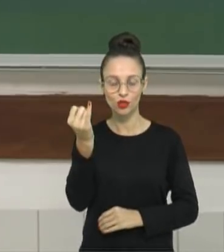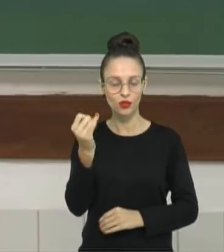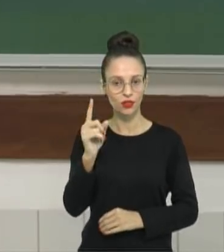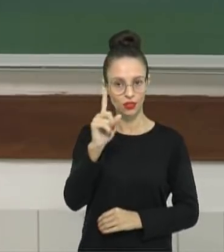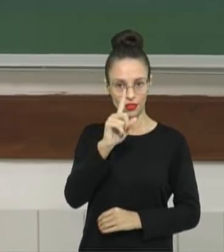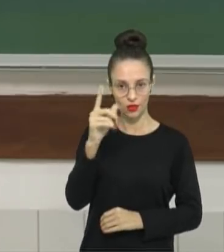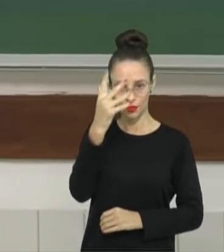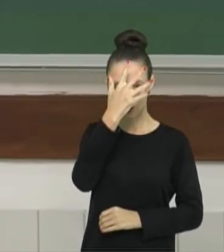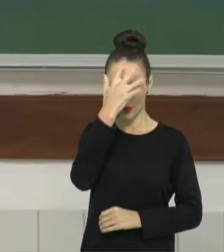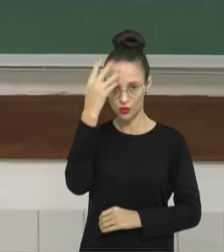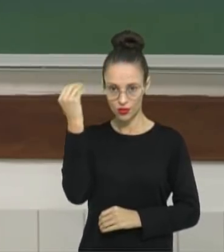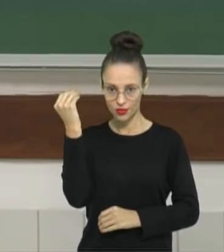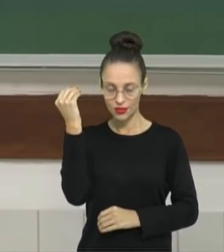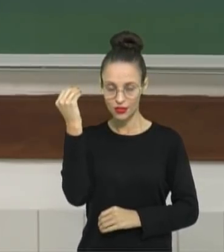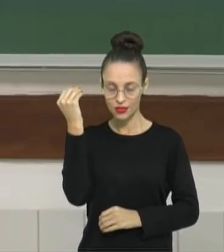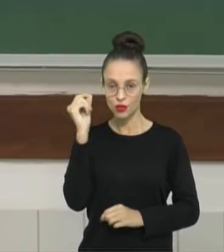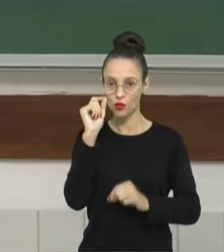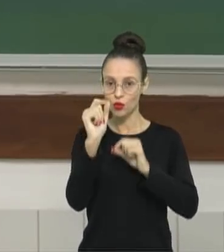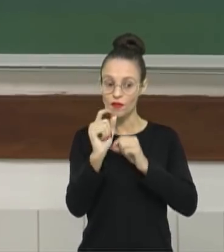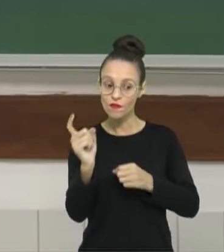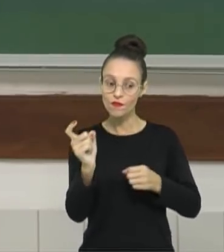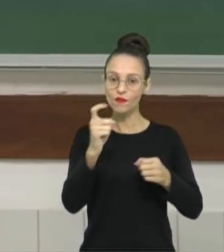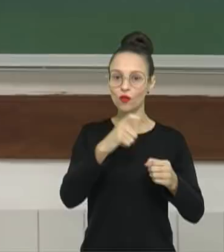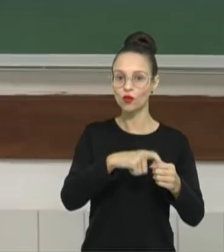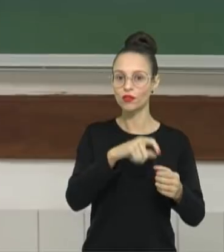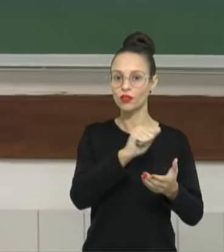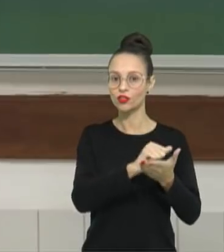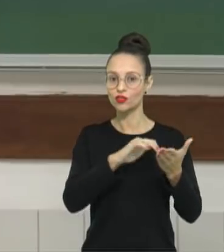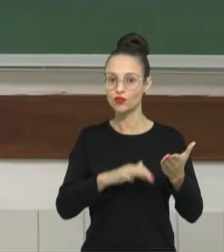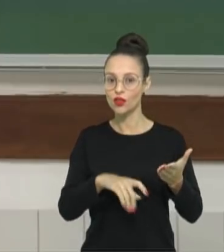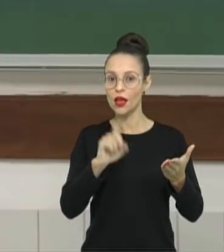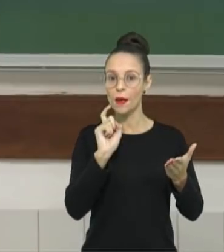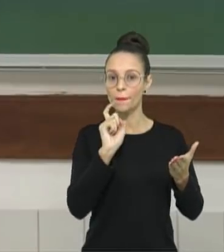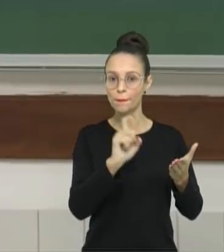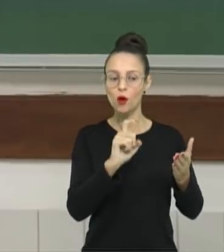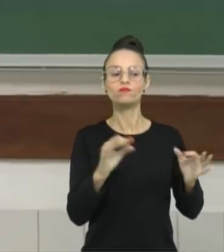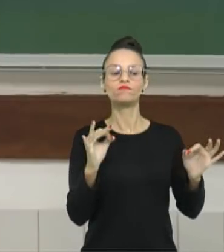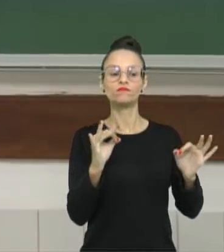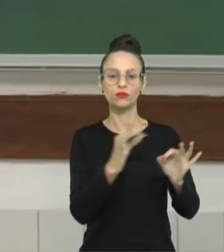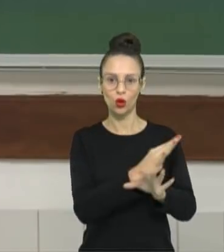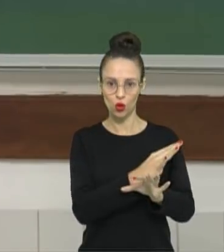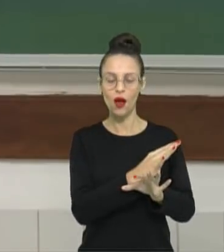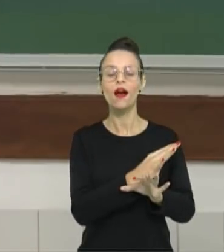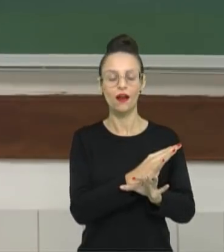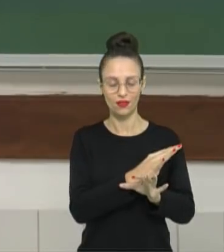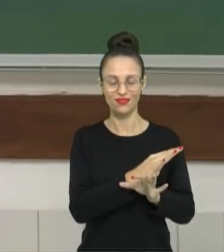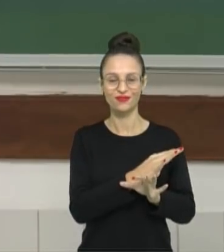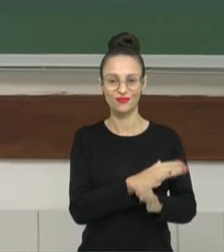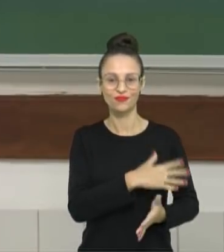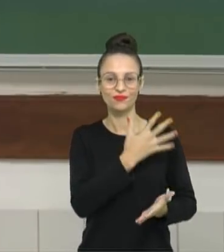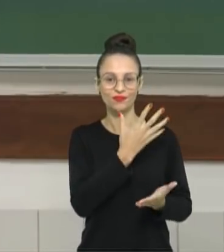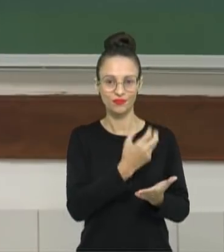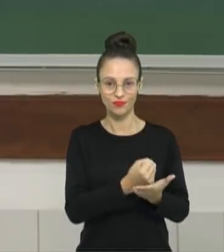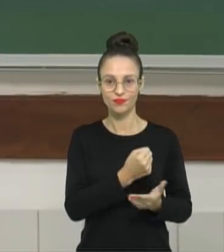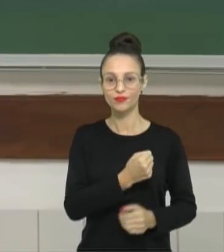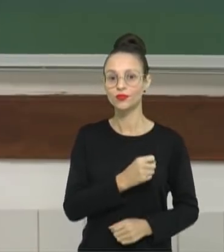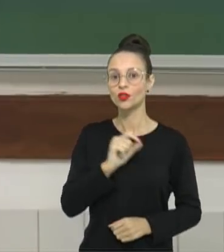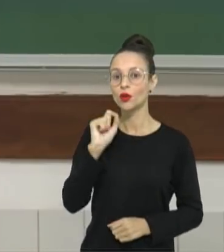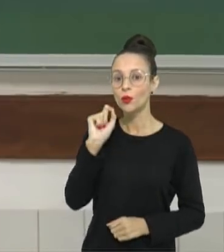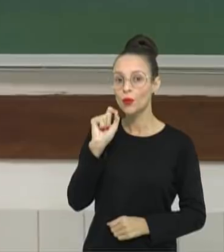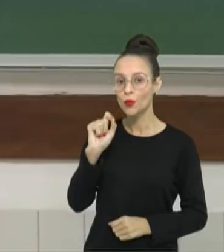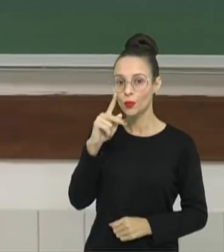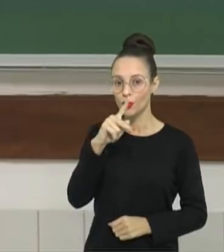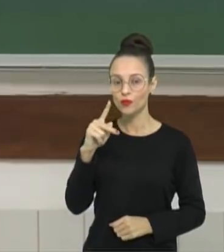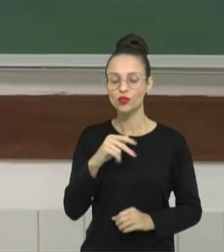não esqueça de voltar na atividade e clicar em concluir. Só assim o seu professor vai receber a